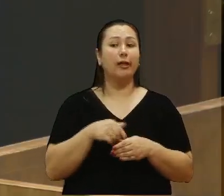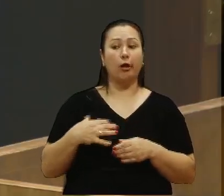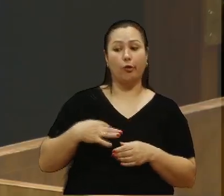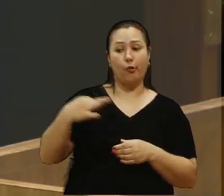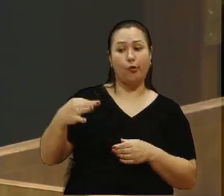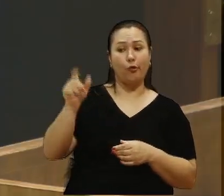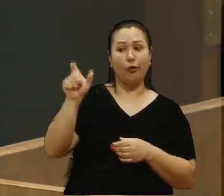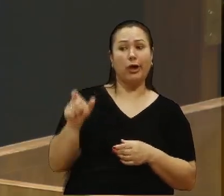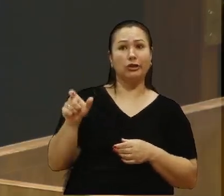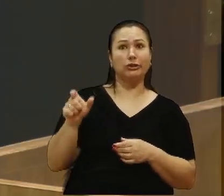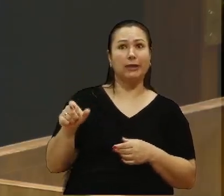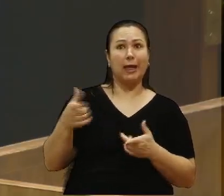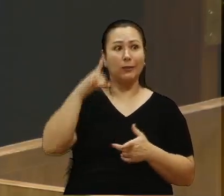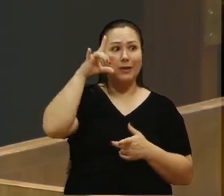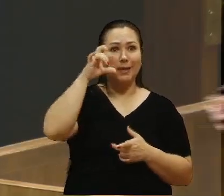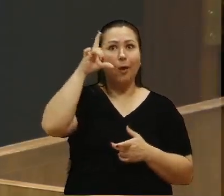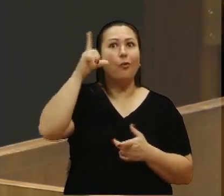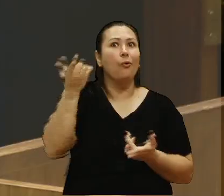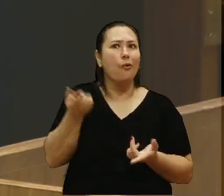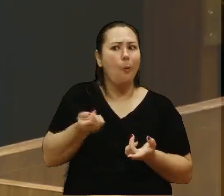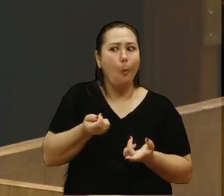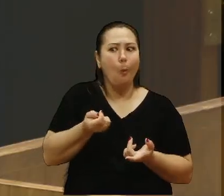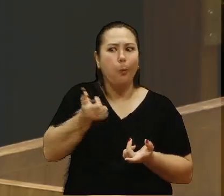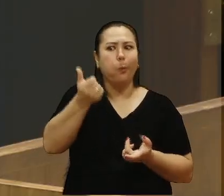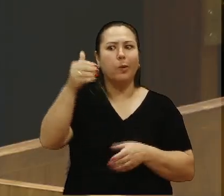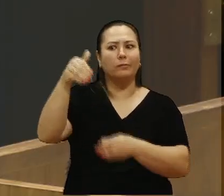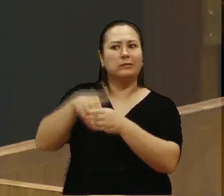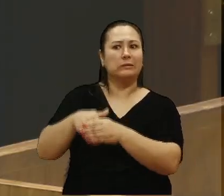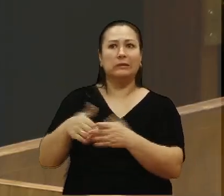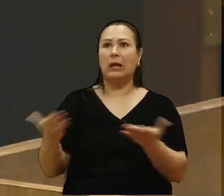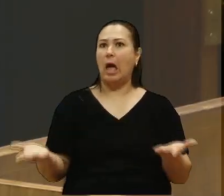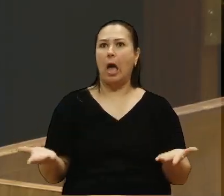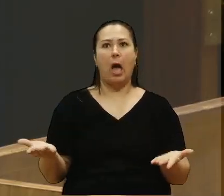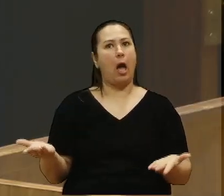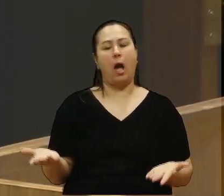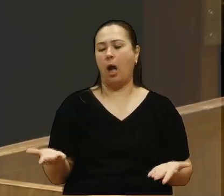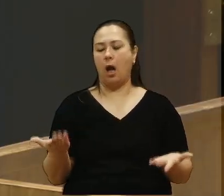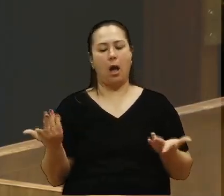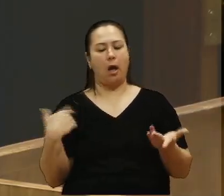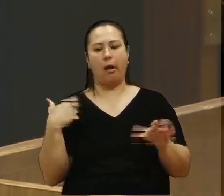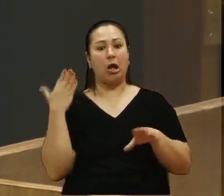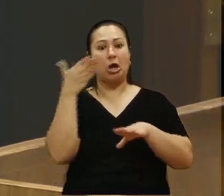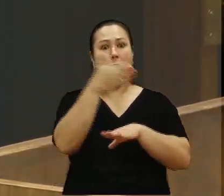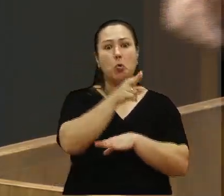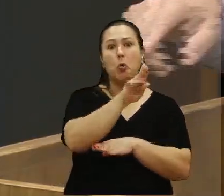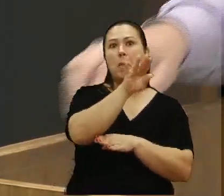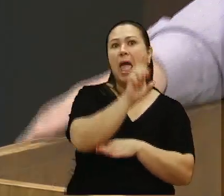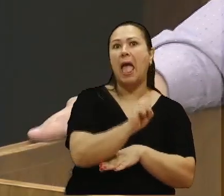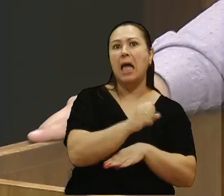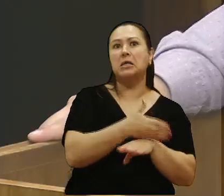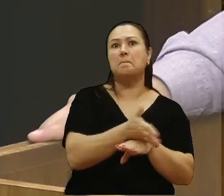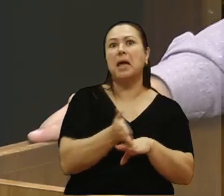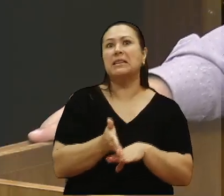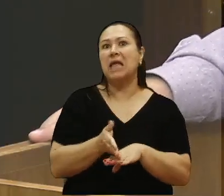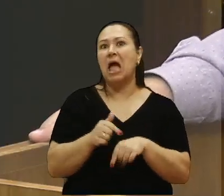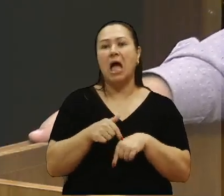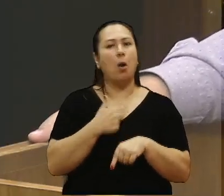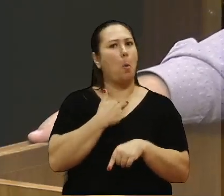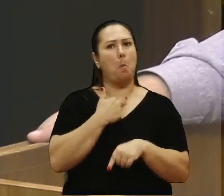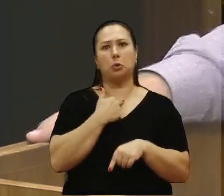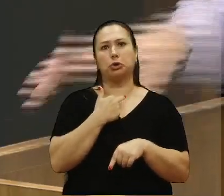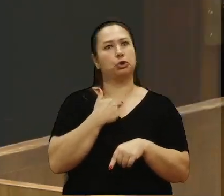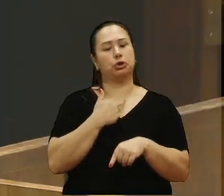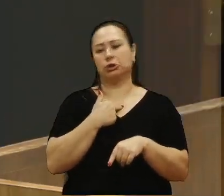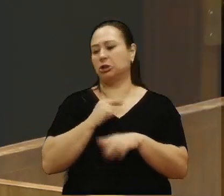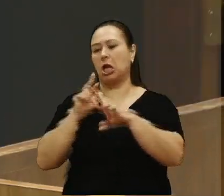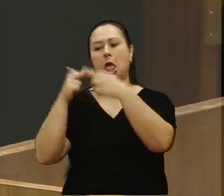então, Schalco, quase. Não podiam ir para as UBSs até mais tarde e nem em reunião do